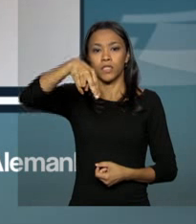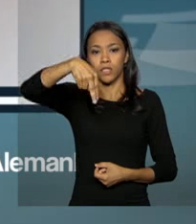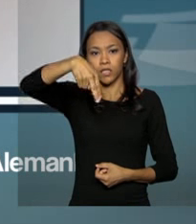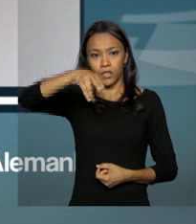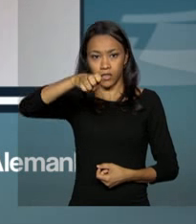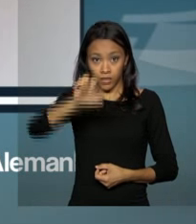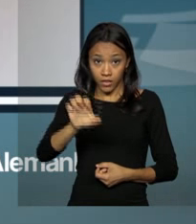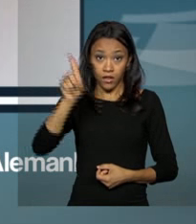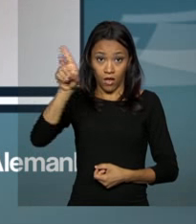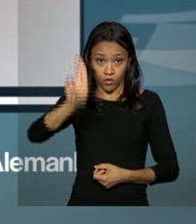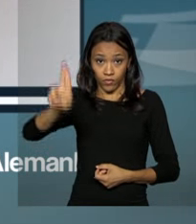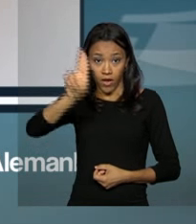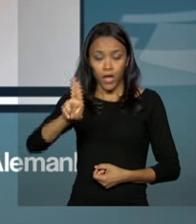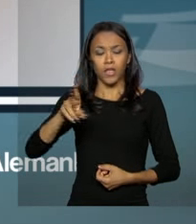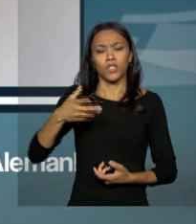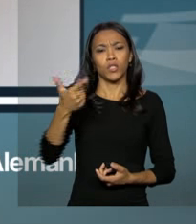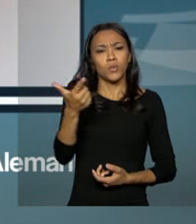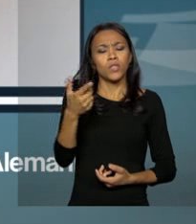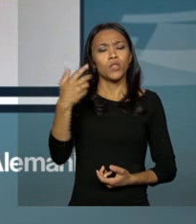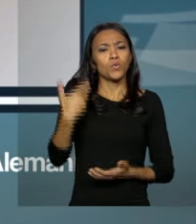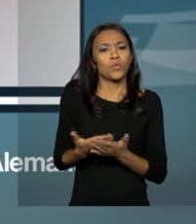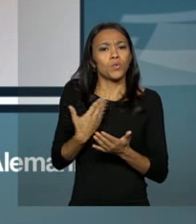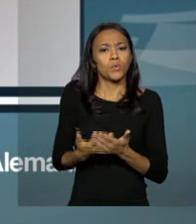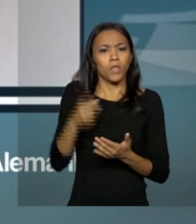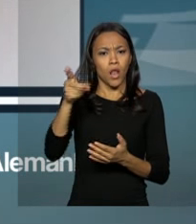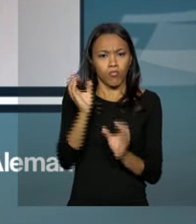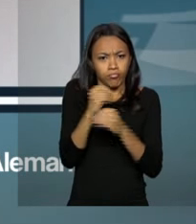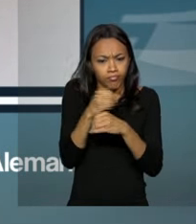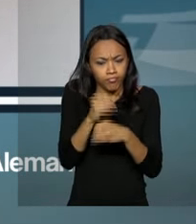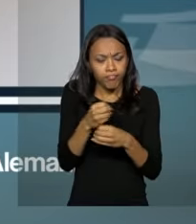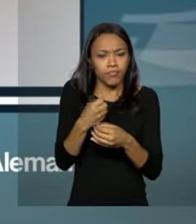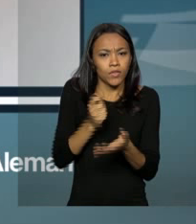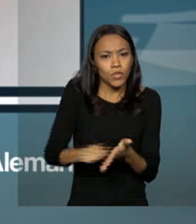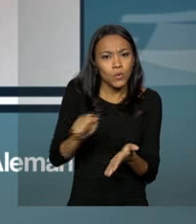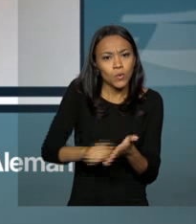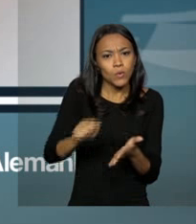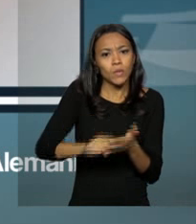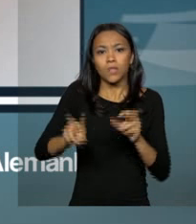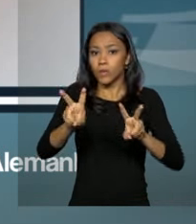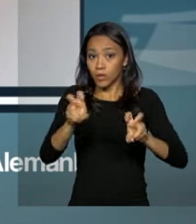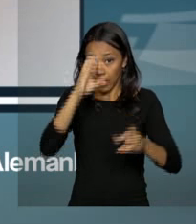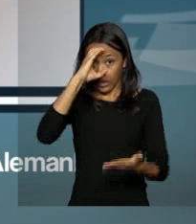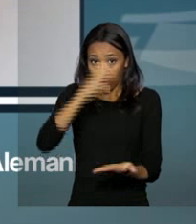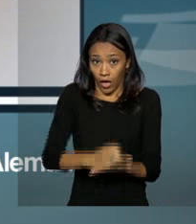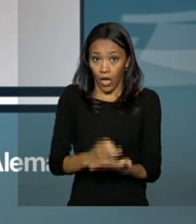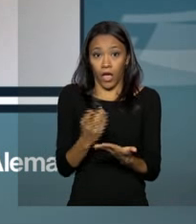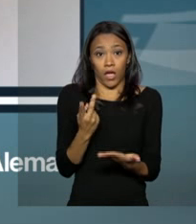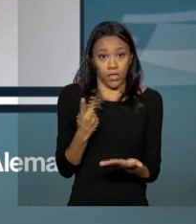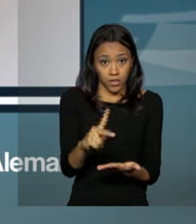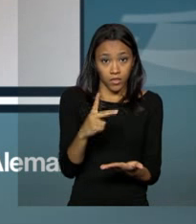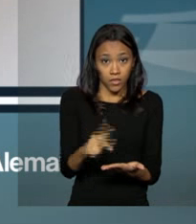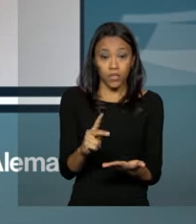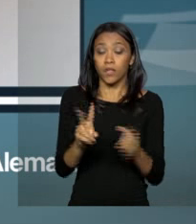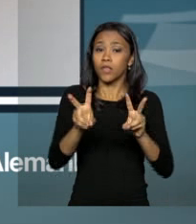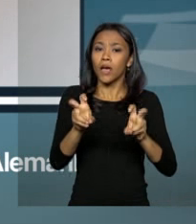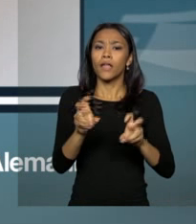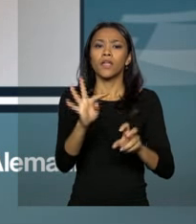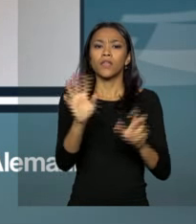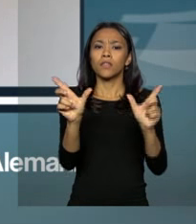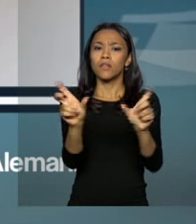E durante 12 meses eu fiquei no laboratório da universidade, escrevendo minha tese na área de física médica, especificamente sobre